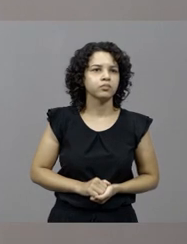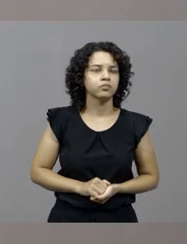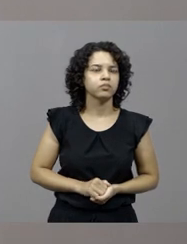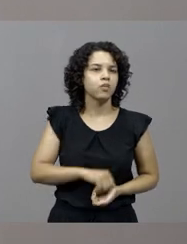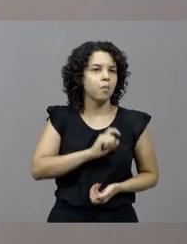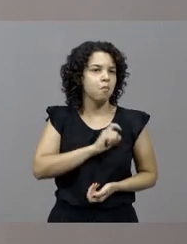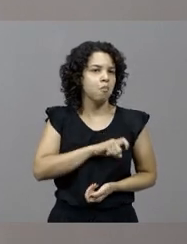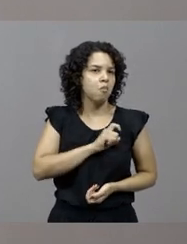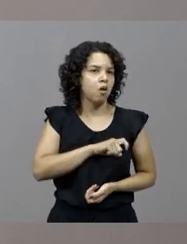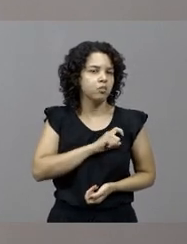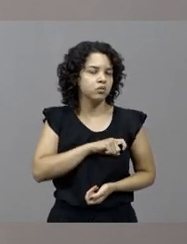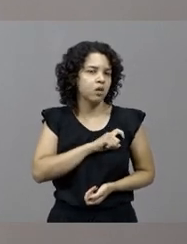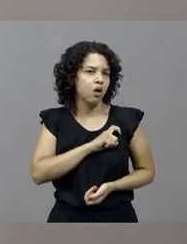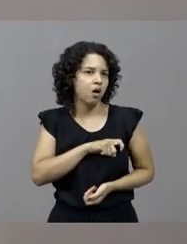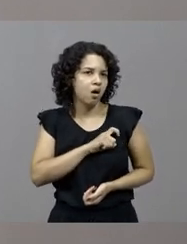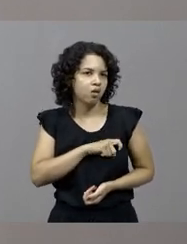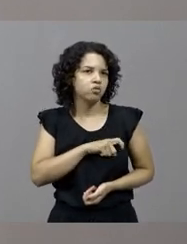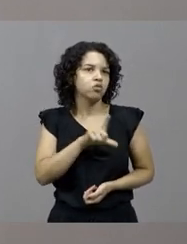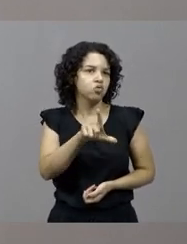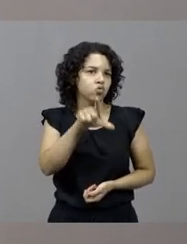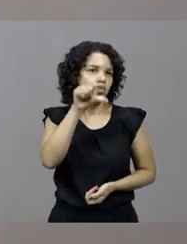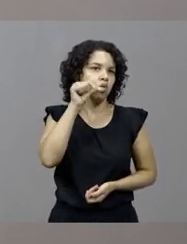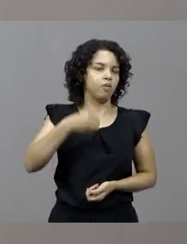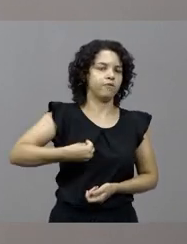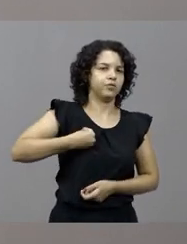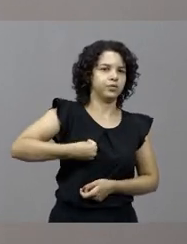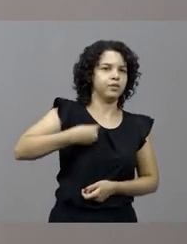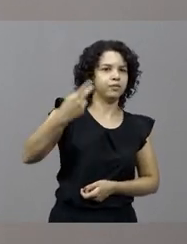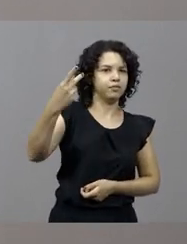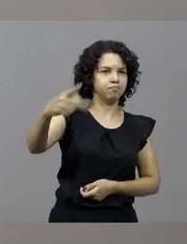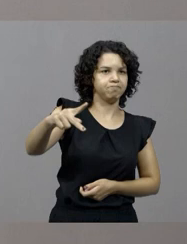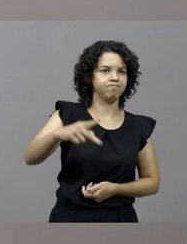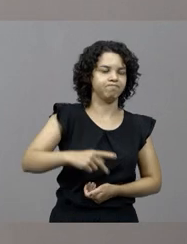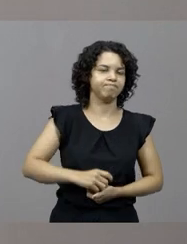aquilo que escolheu para fazer da sua vida.